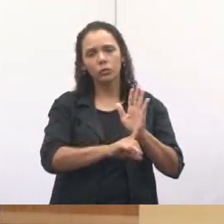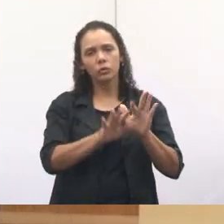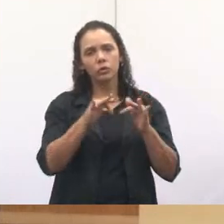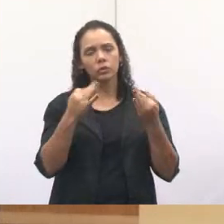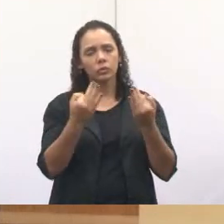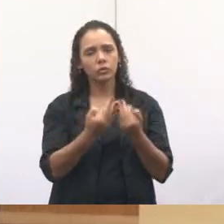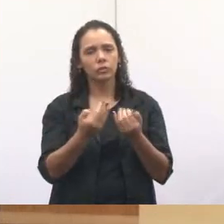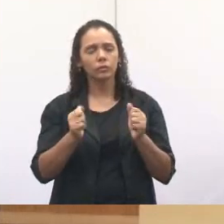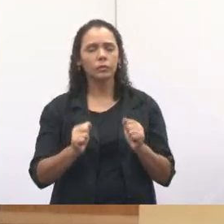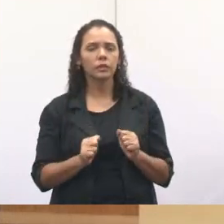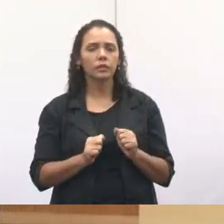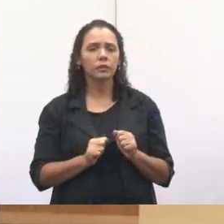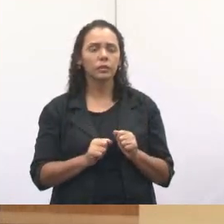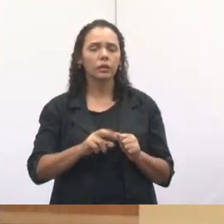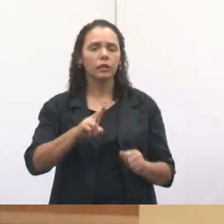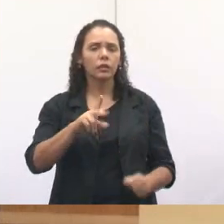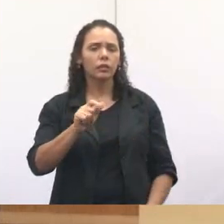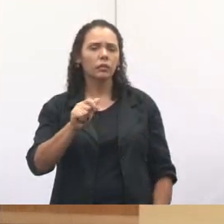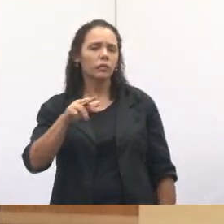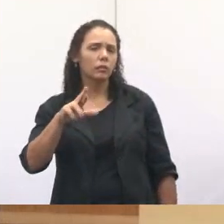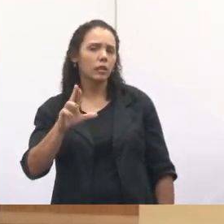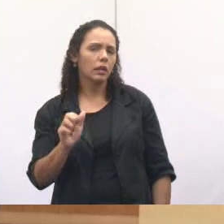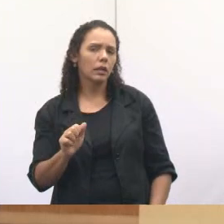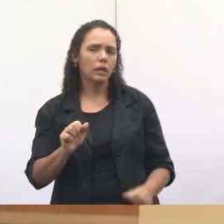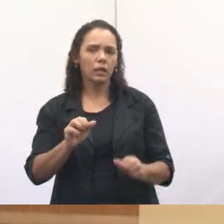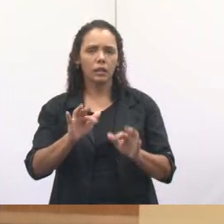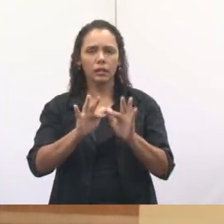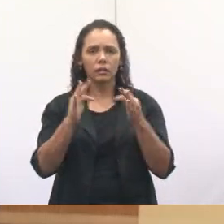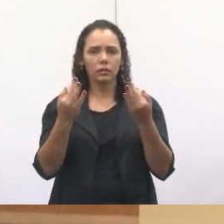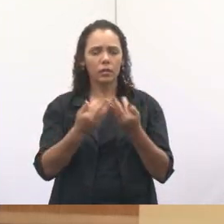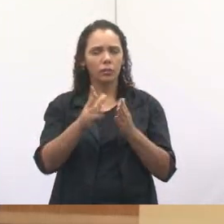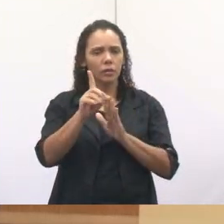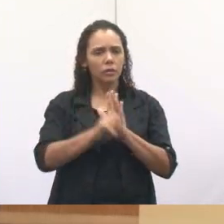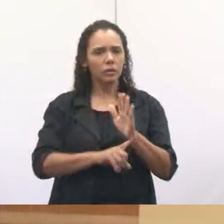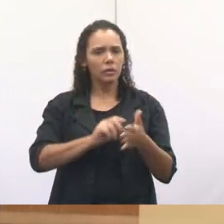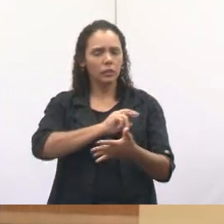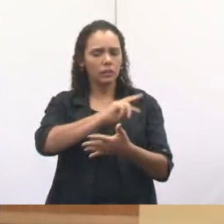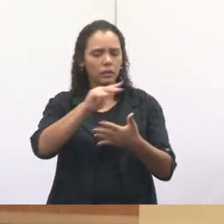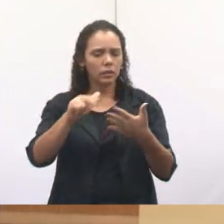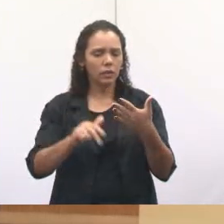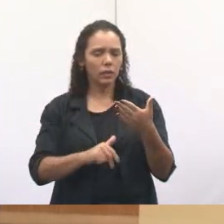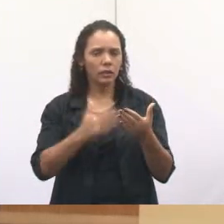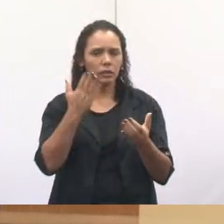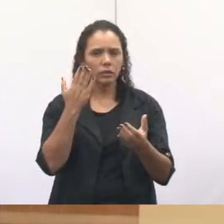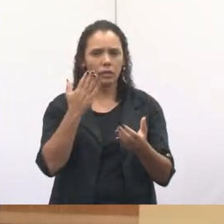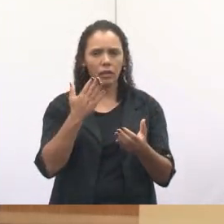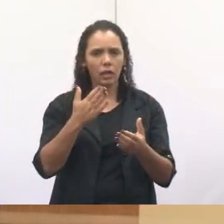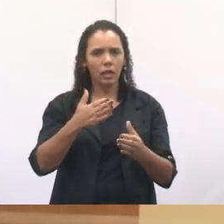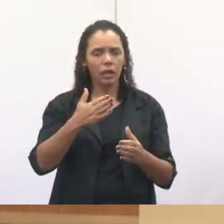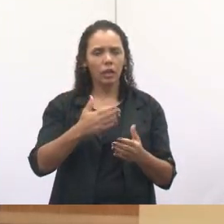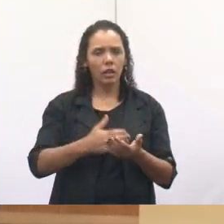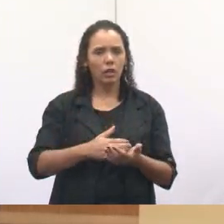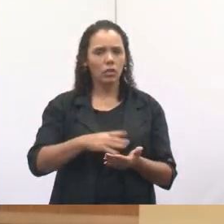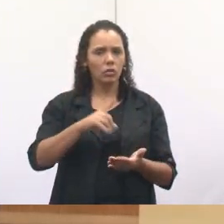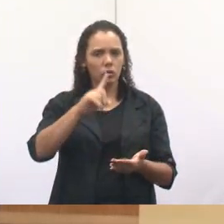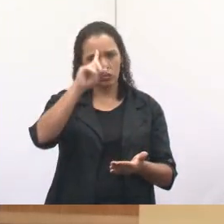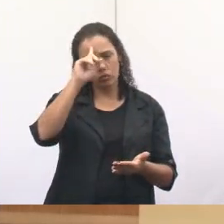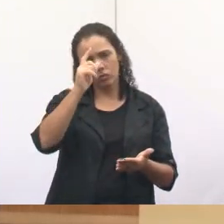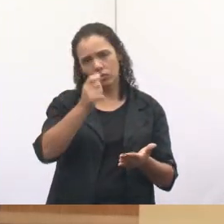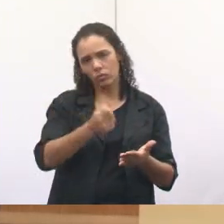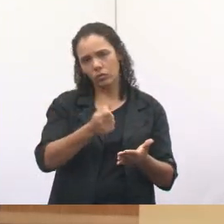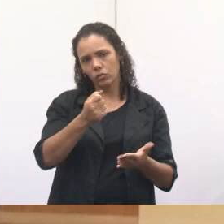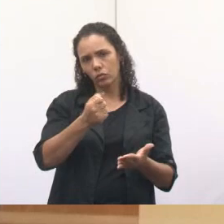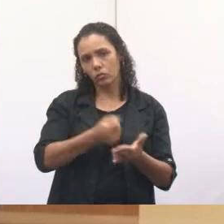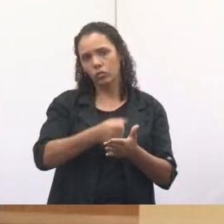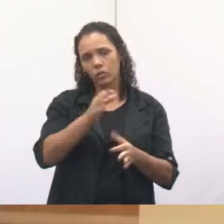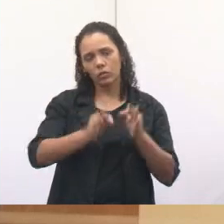família. A vara de direito de família julga uma série de ações, ações de alimentos, ações de inventário, e aí